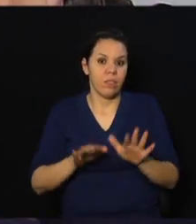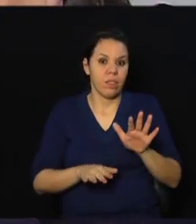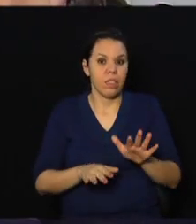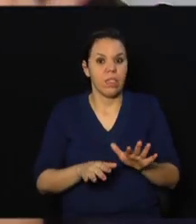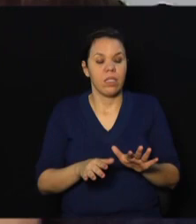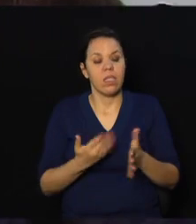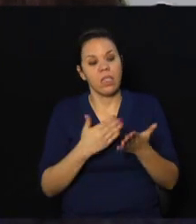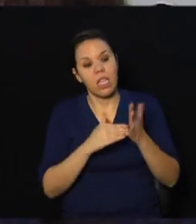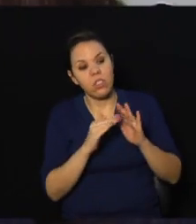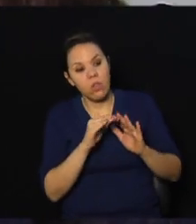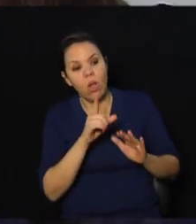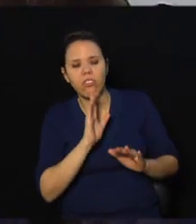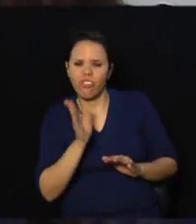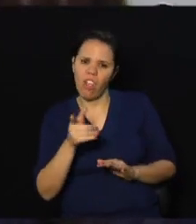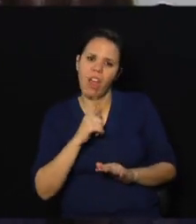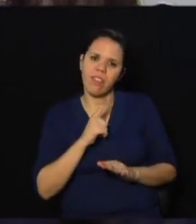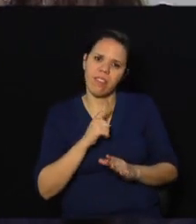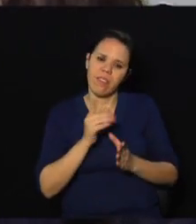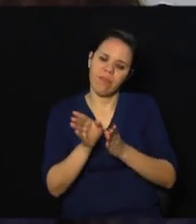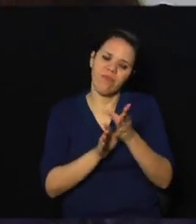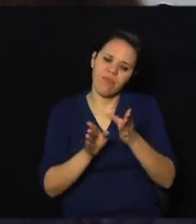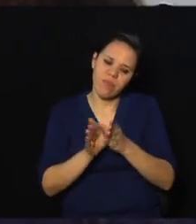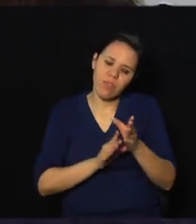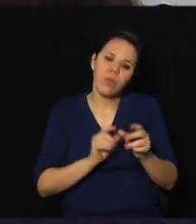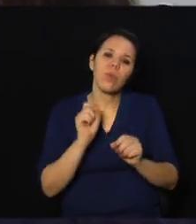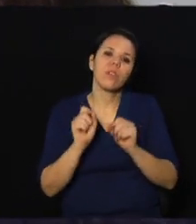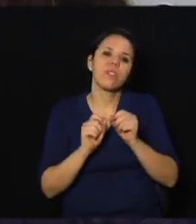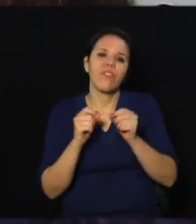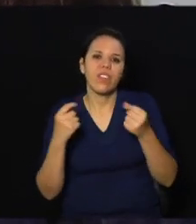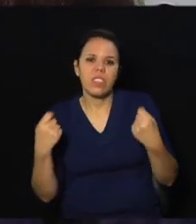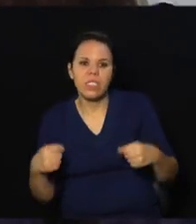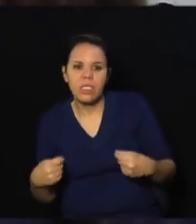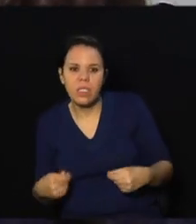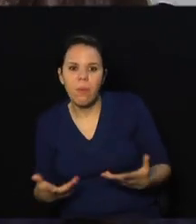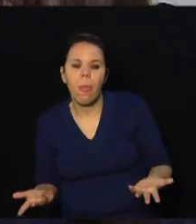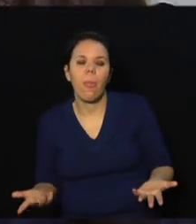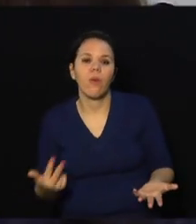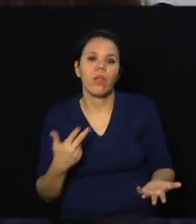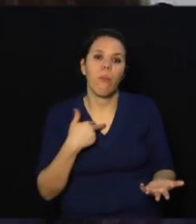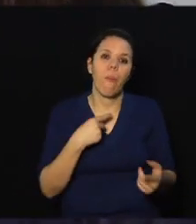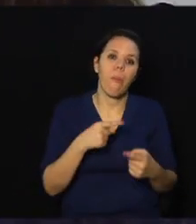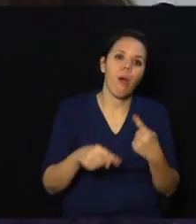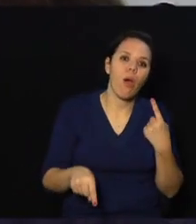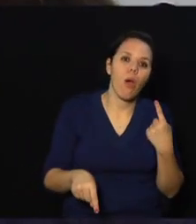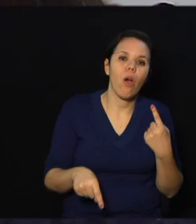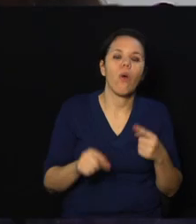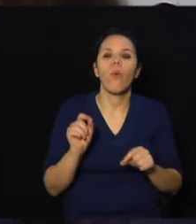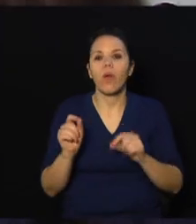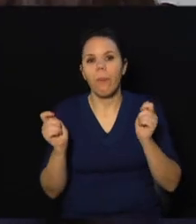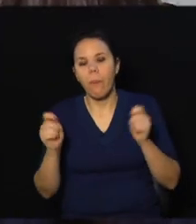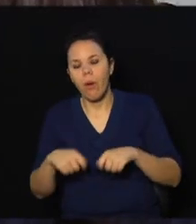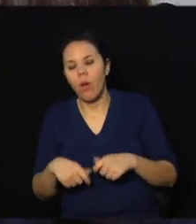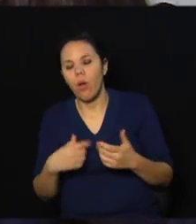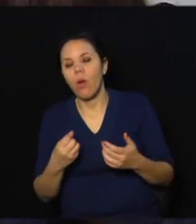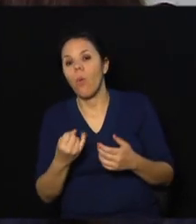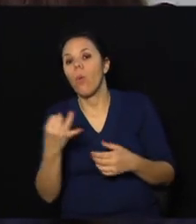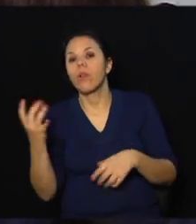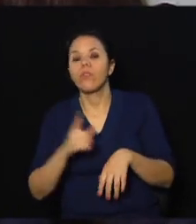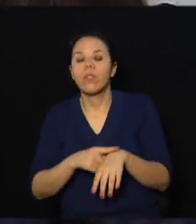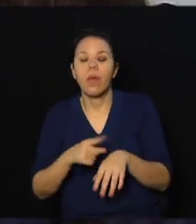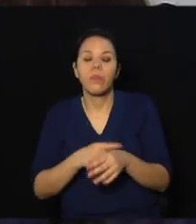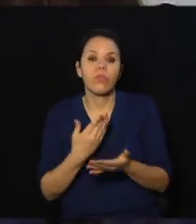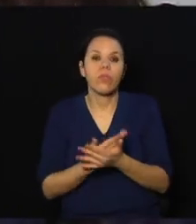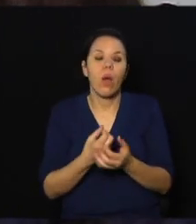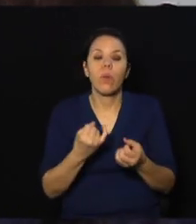sua escola, uma orientação do que deve fazer, o que não deve fazer, o que é adequado, até quando estudar, quando